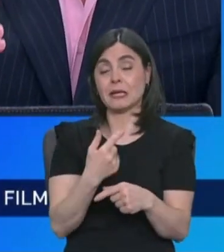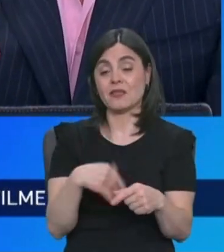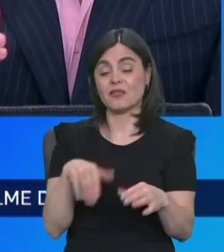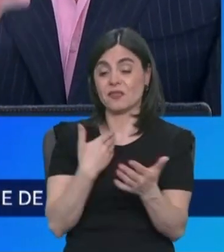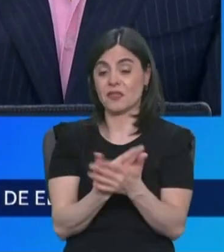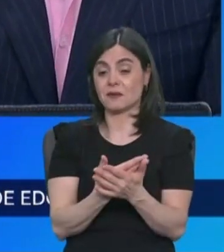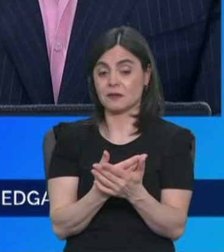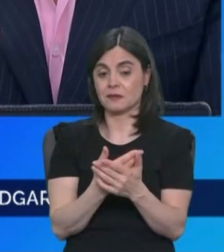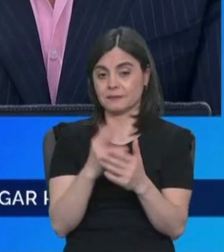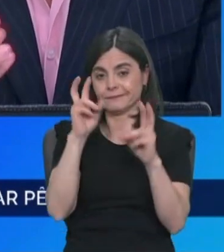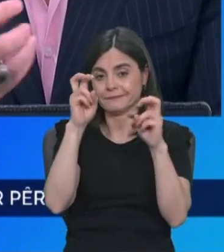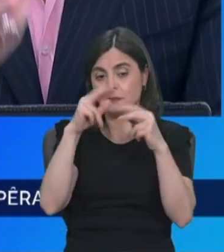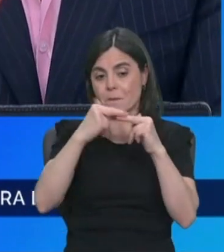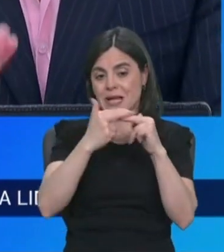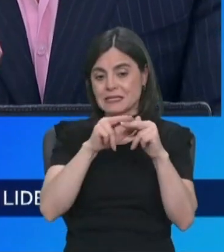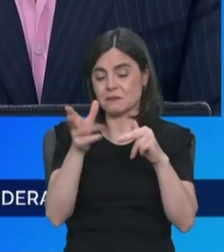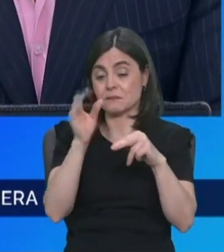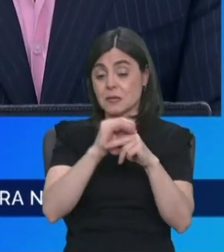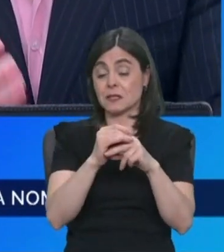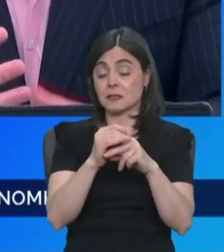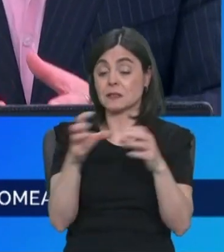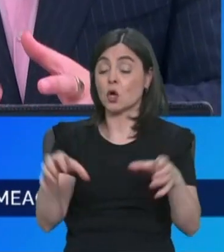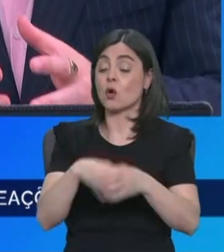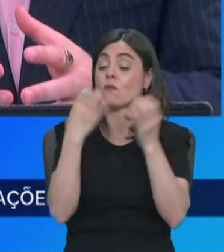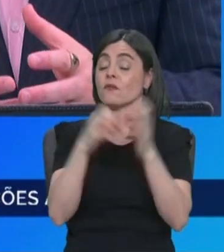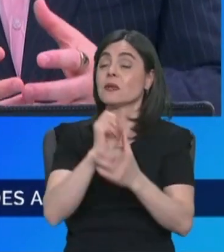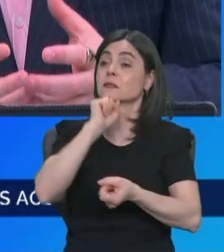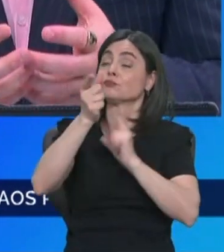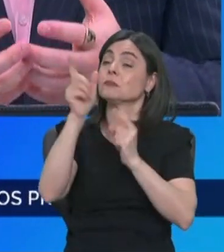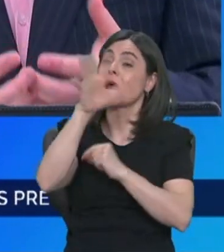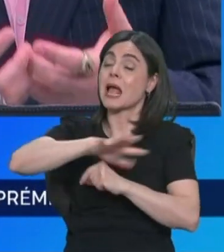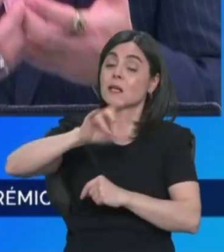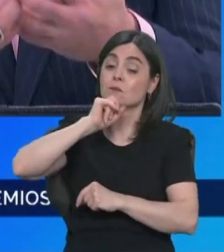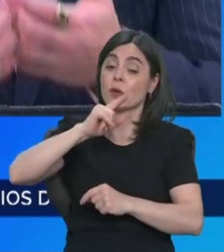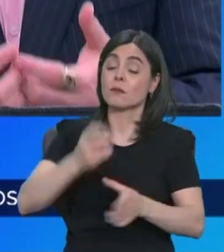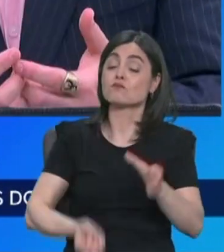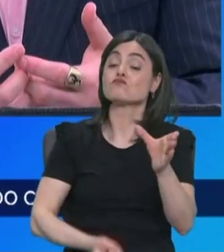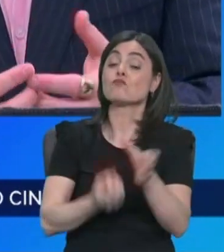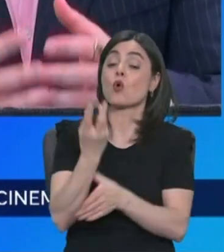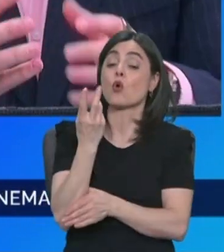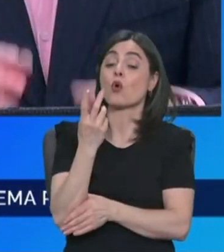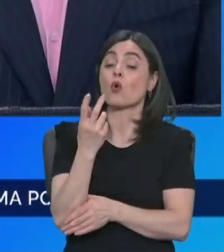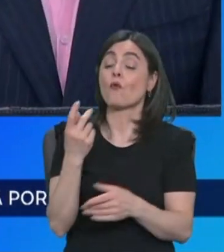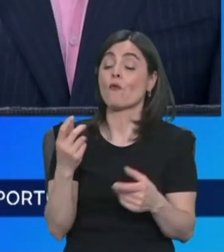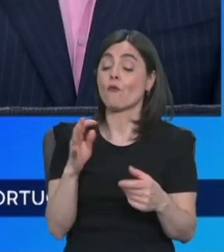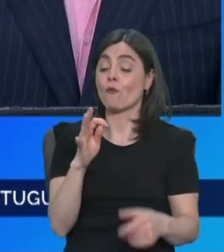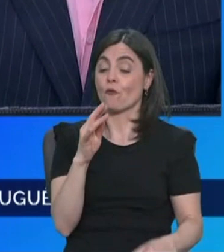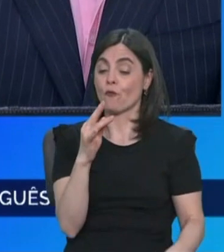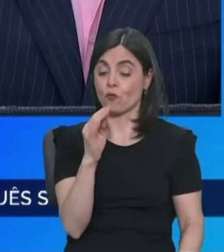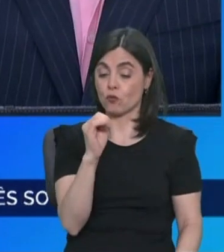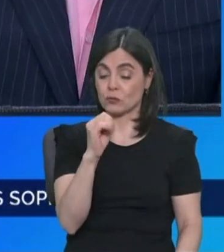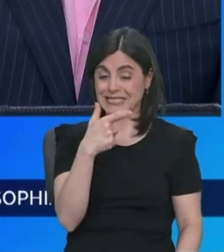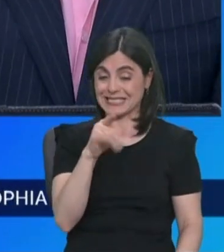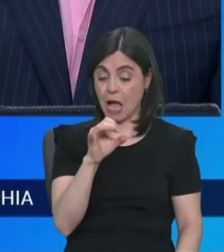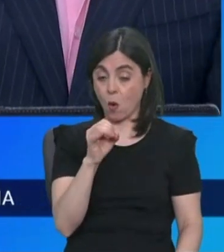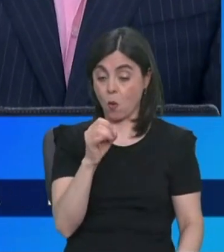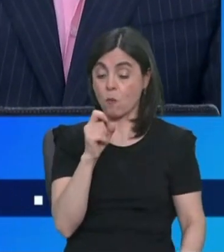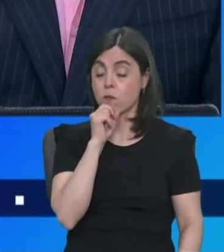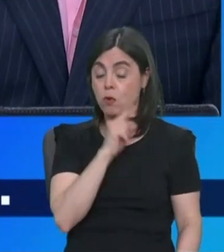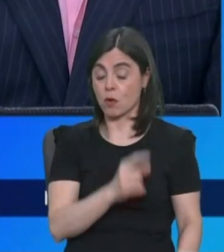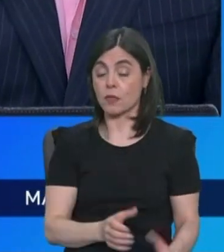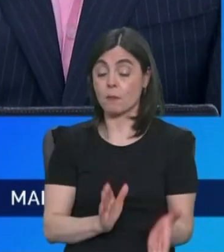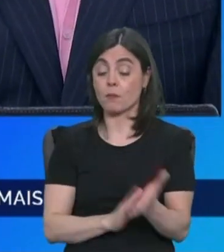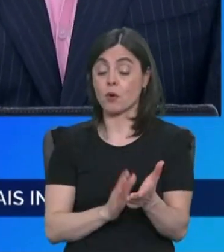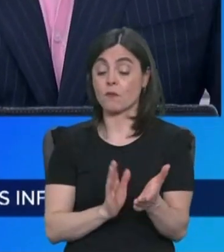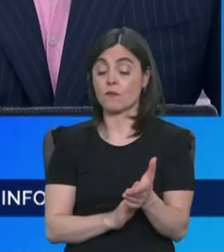um puzzle da vida, da convivência estelar. Elas podem se formar por fusão. Portanto, é mais uma prova que